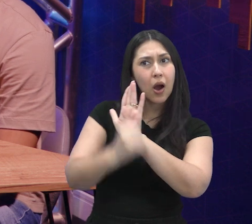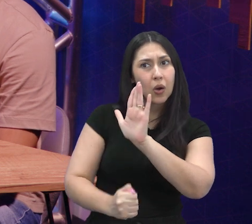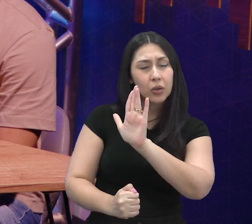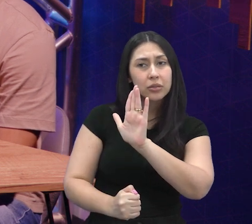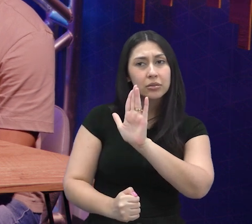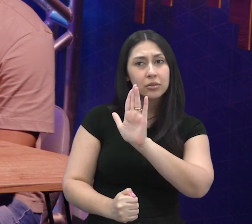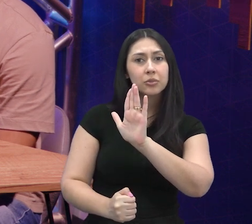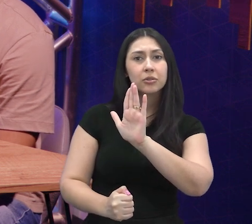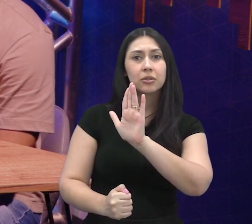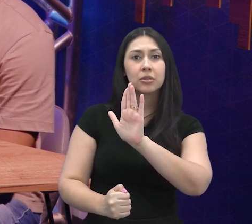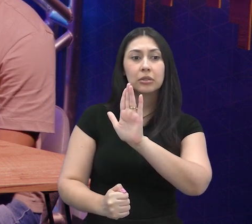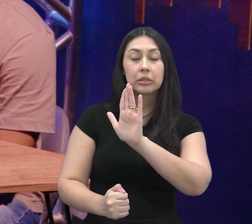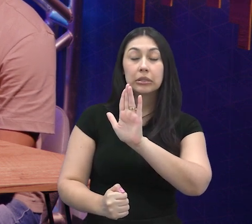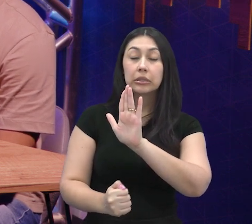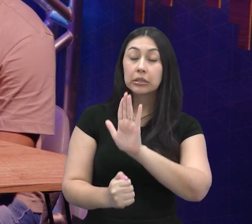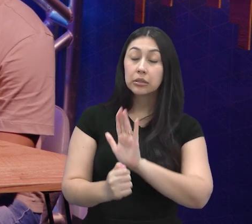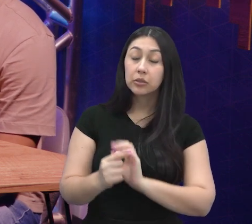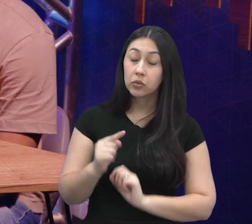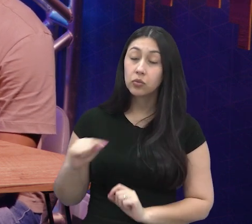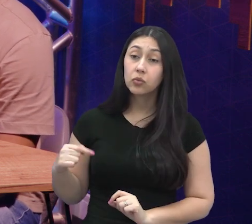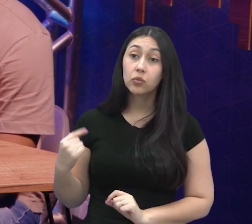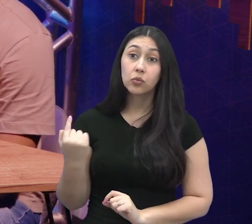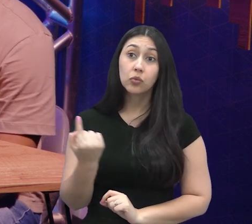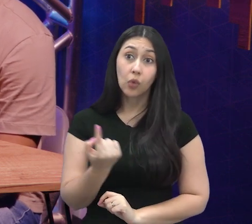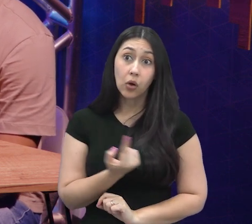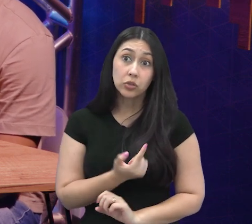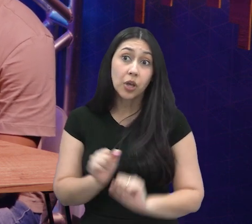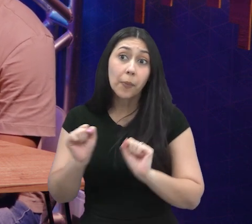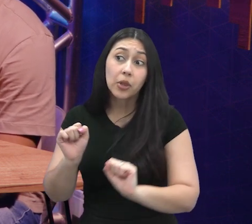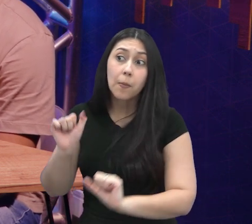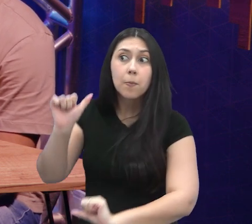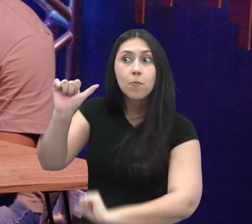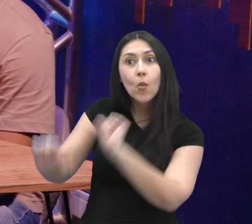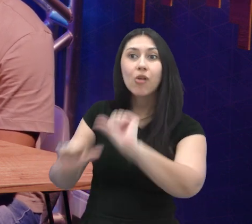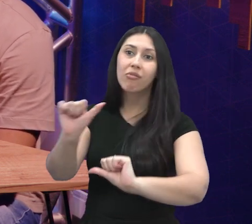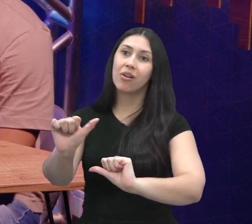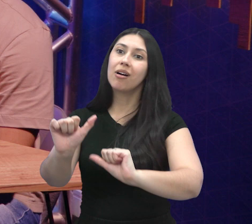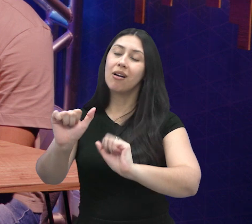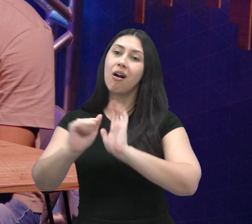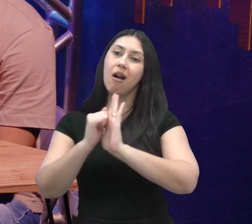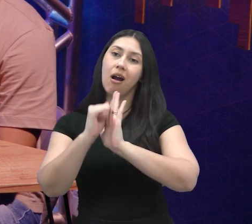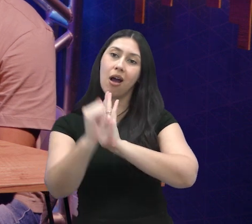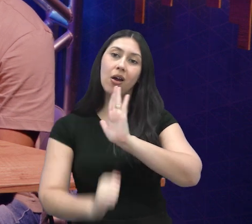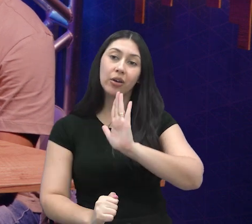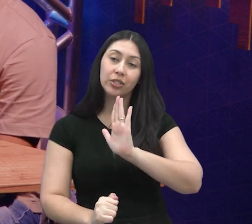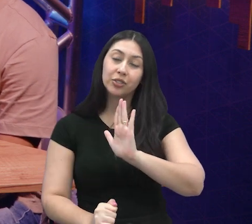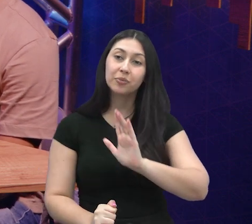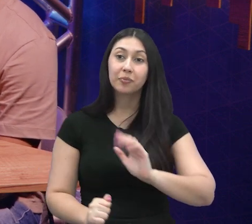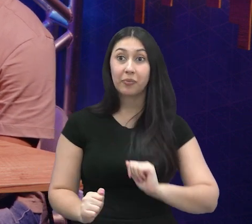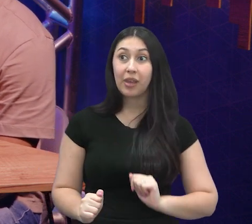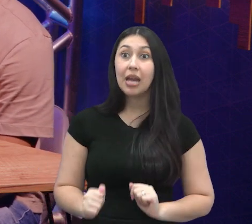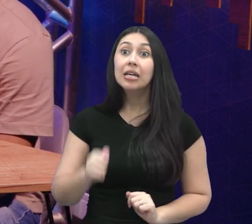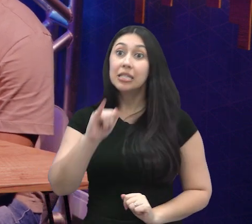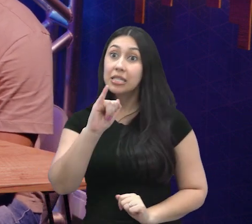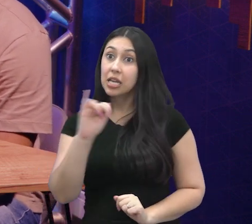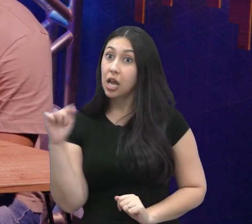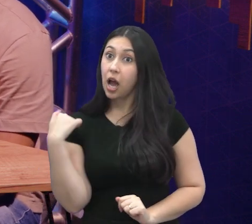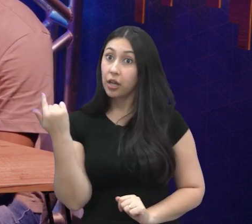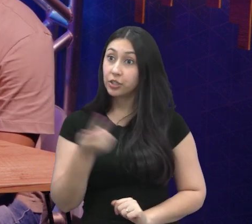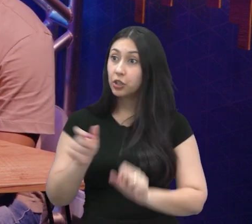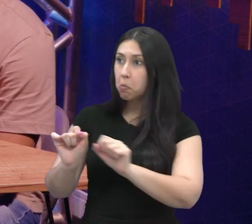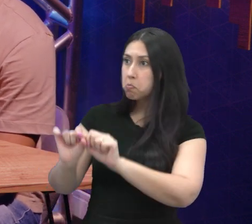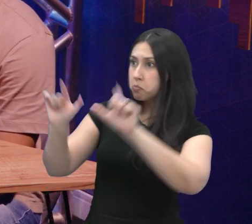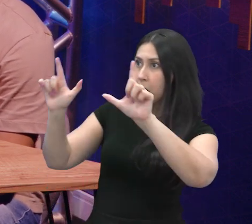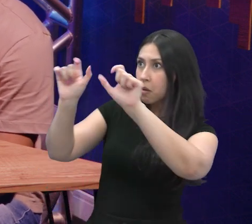Vicky, a gente treina, né, o nosso algoritmo. Então, quanto mais a gente interage com esse tipo